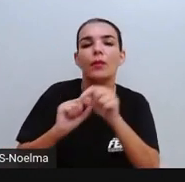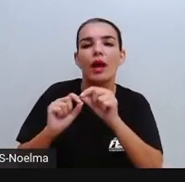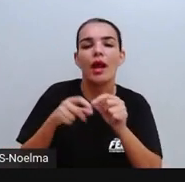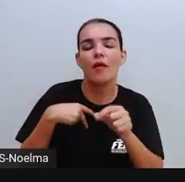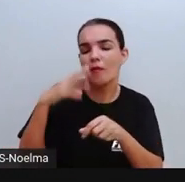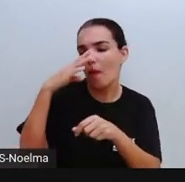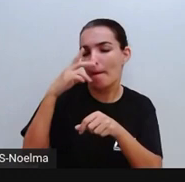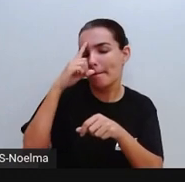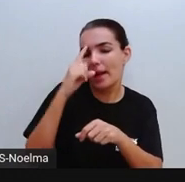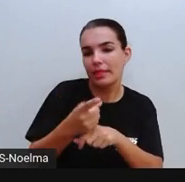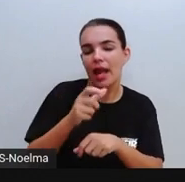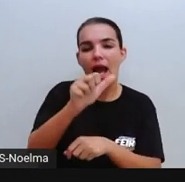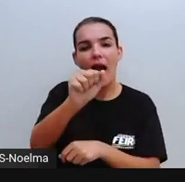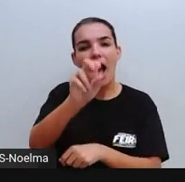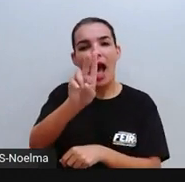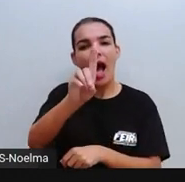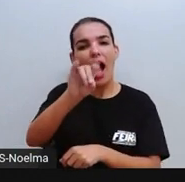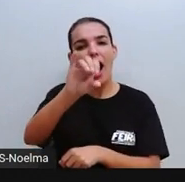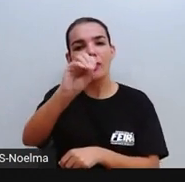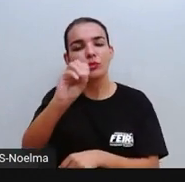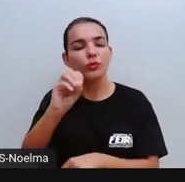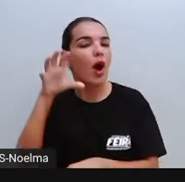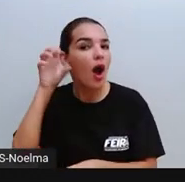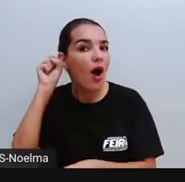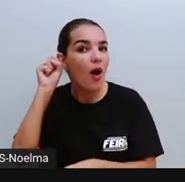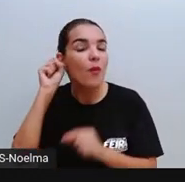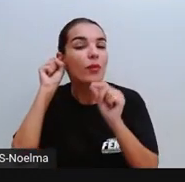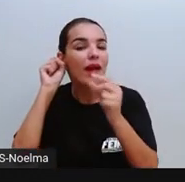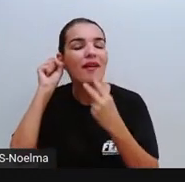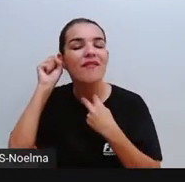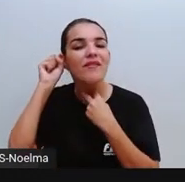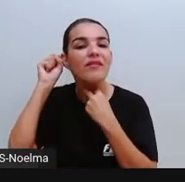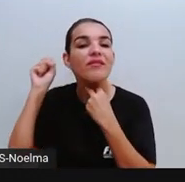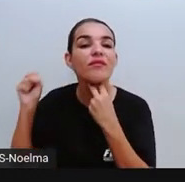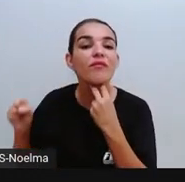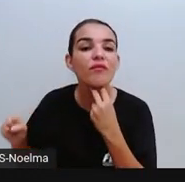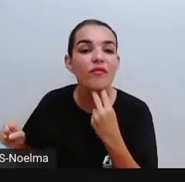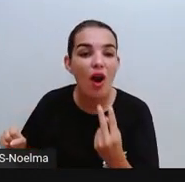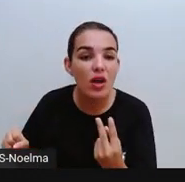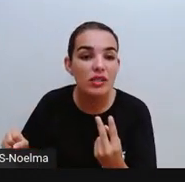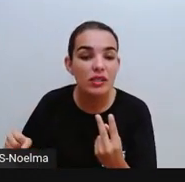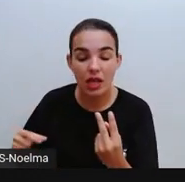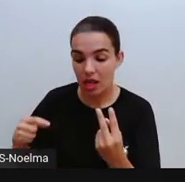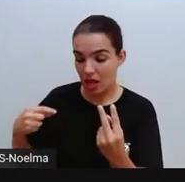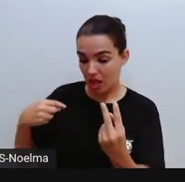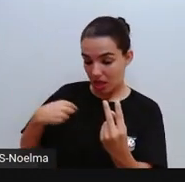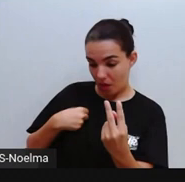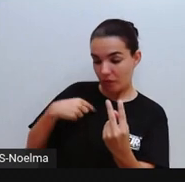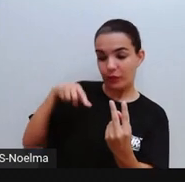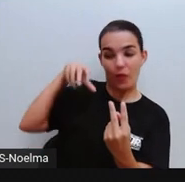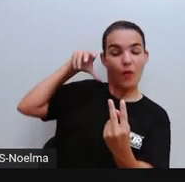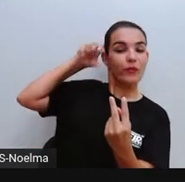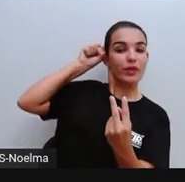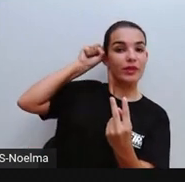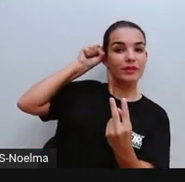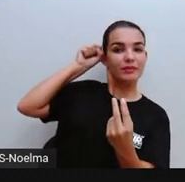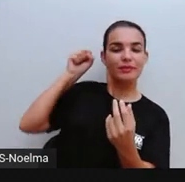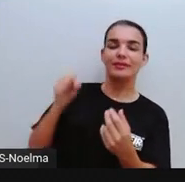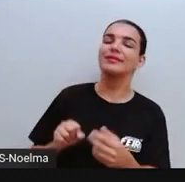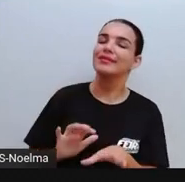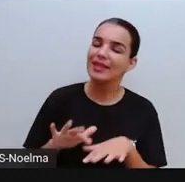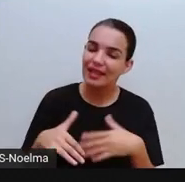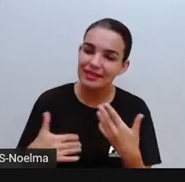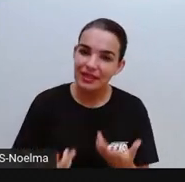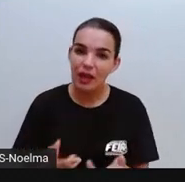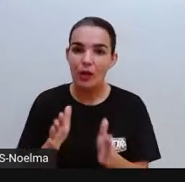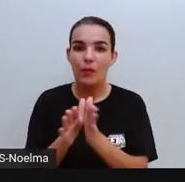certo e aí a gente vai gravar vai falar e a pessoa vai ouvir o que a gente tá falando então quando a gente fala